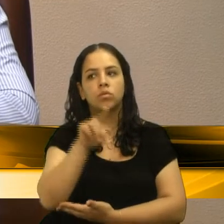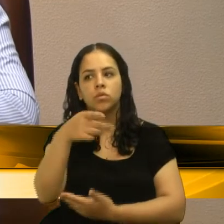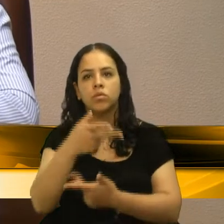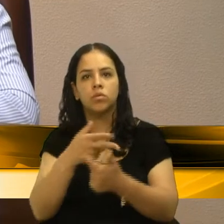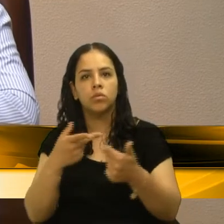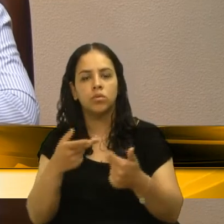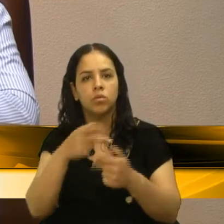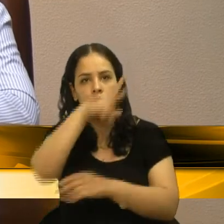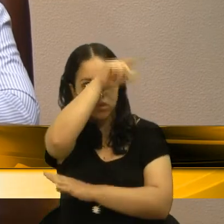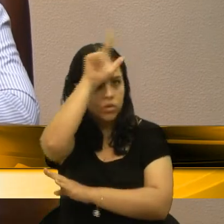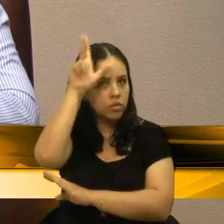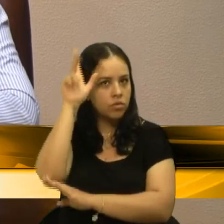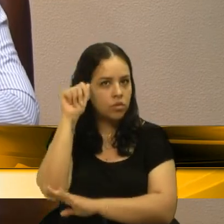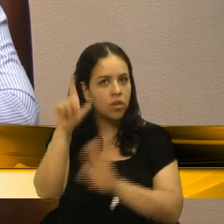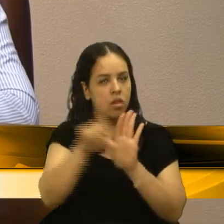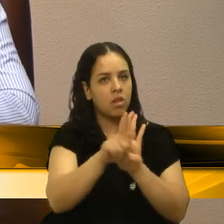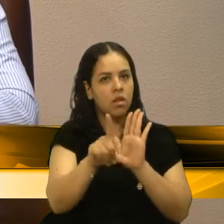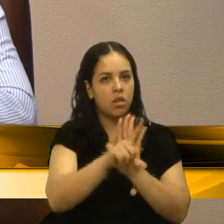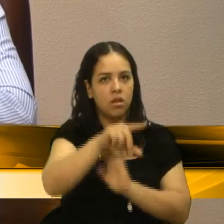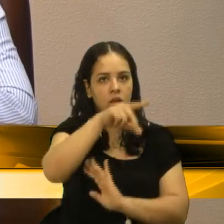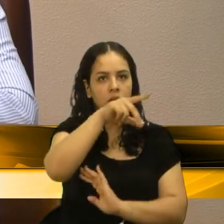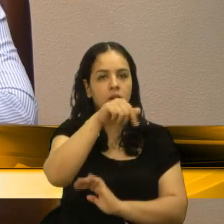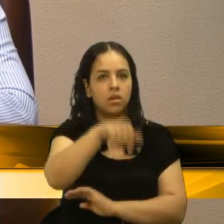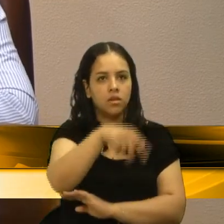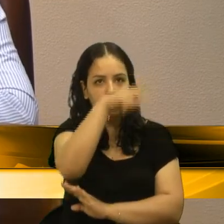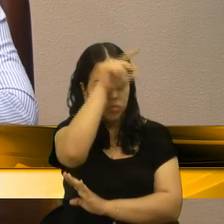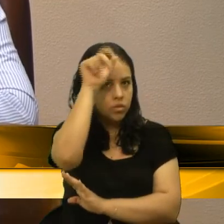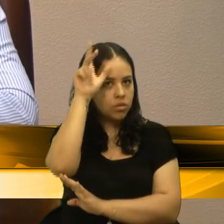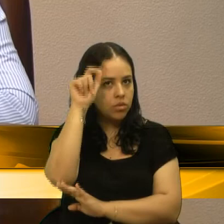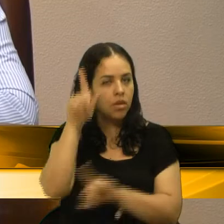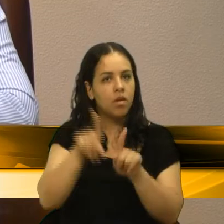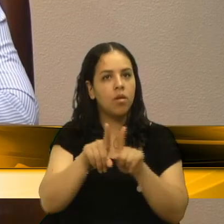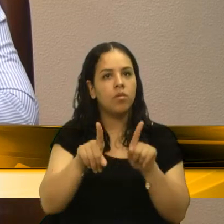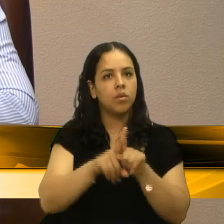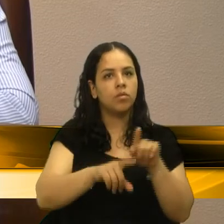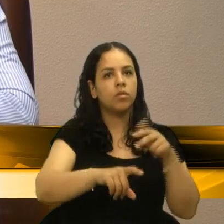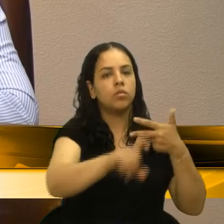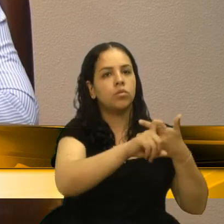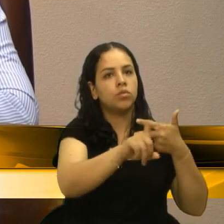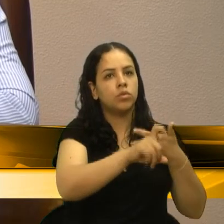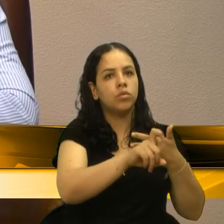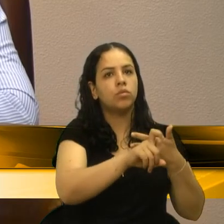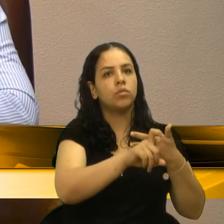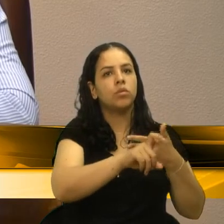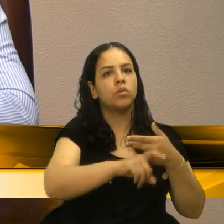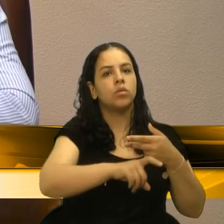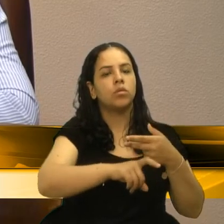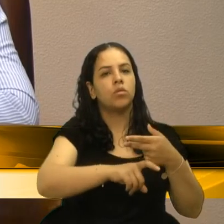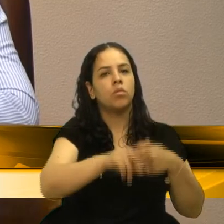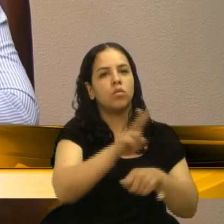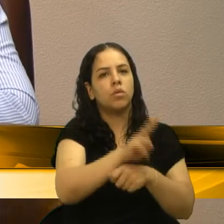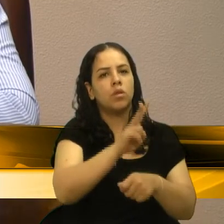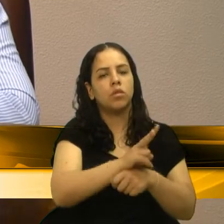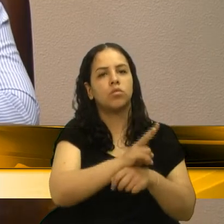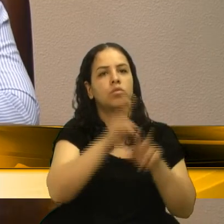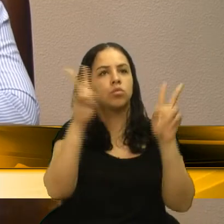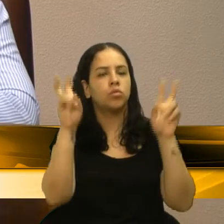município. Ou seja, a nossa lei orgânica municipal também defere ao Poder Executivo tratar do assunto sobre autorização, permissão e uso de bens públicos